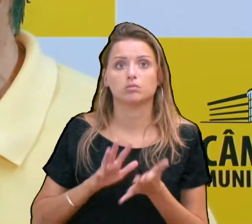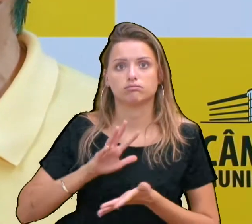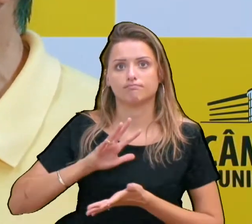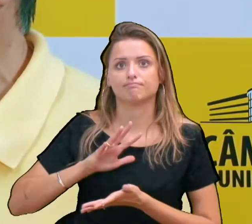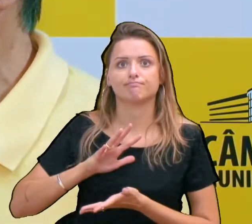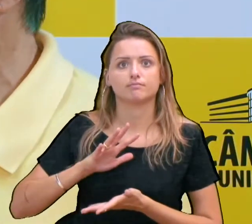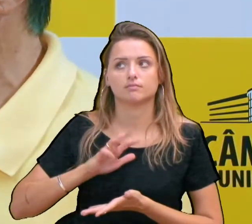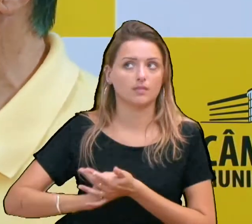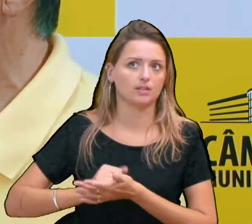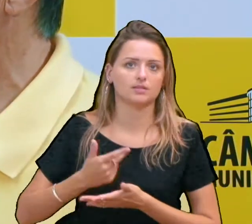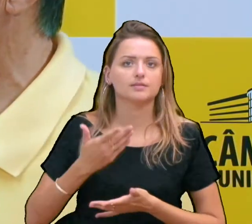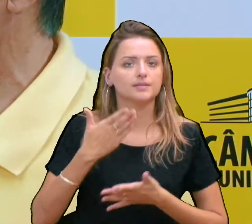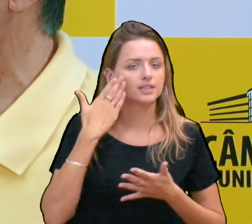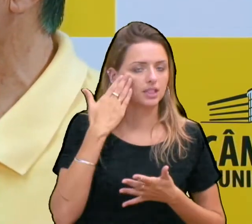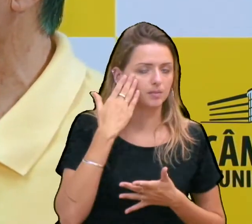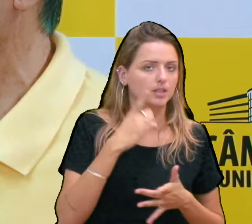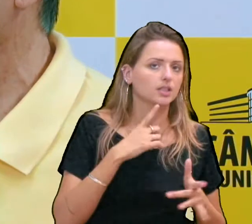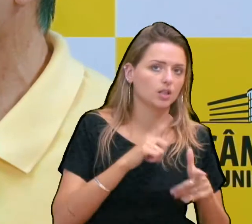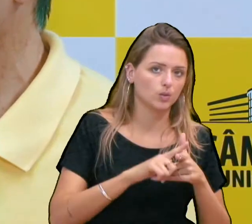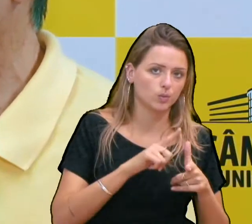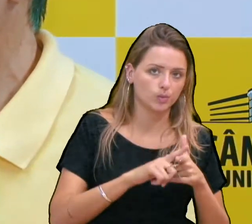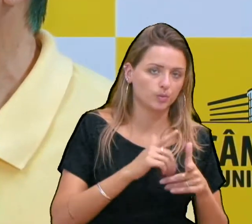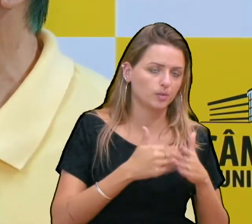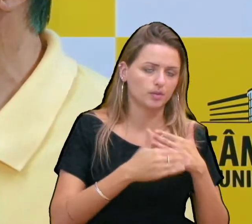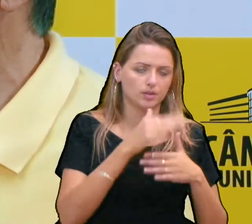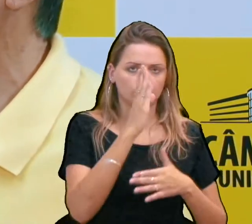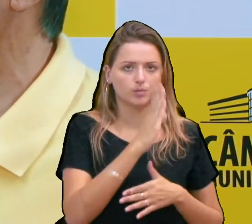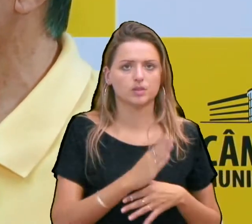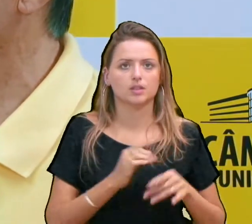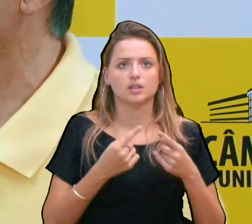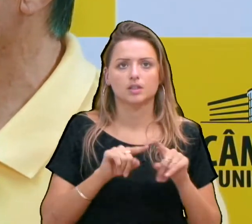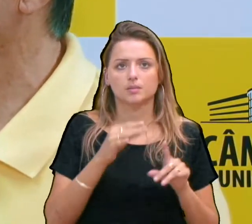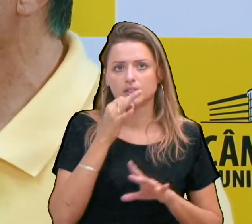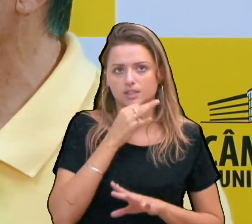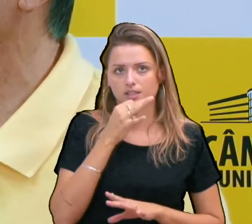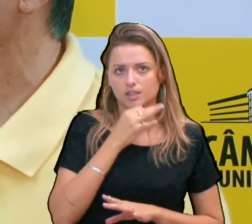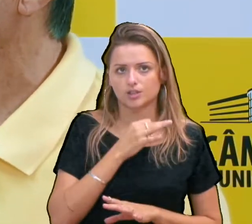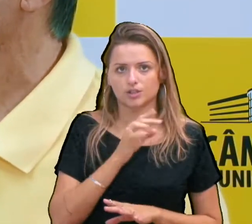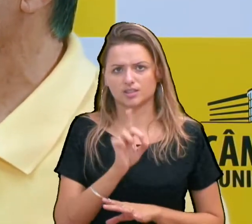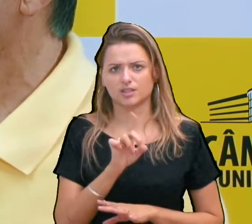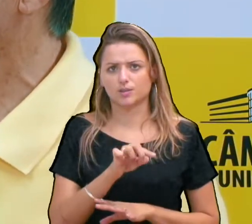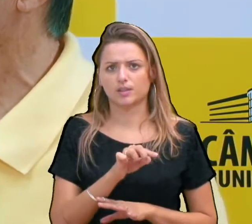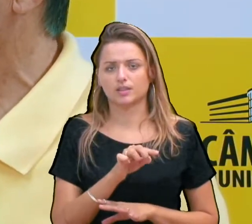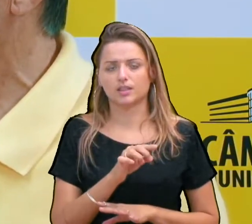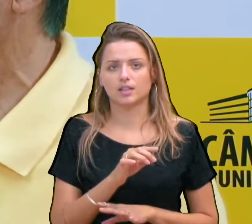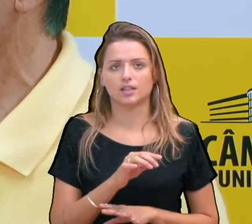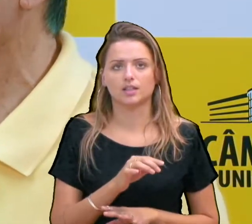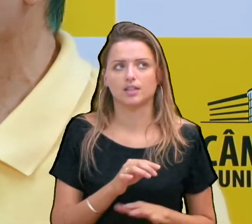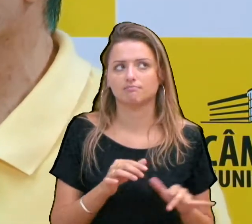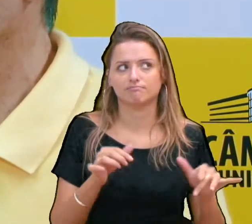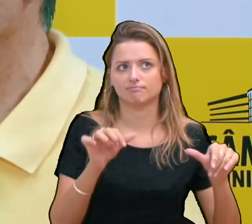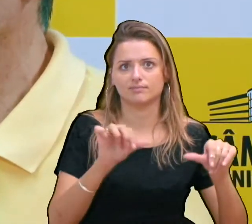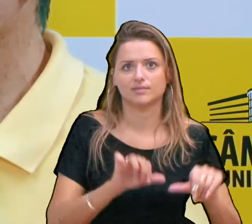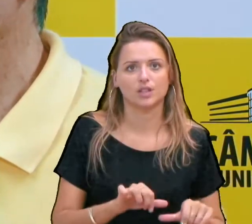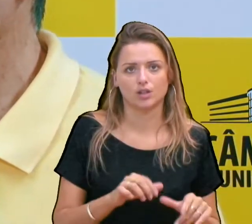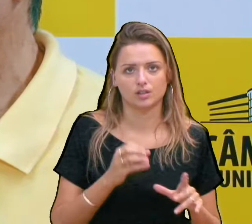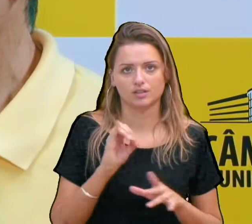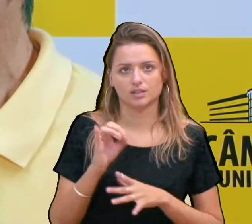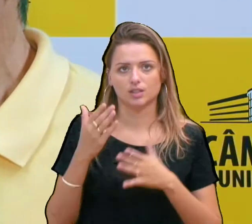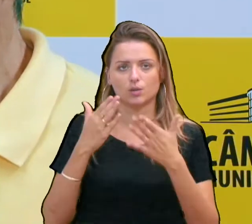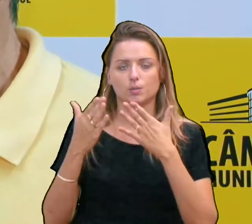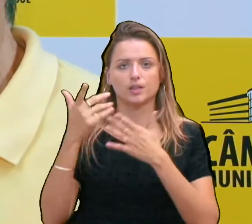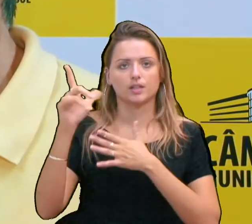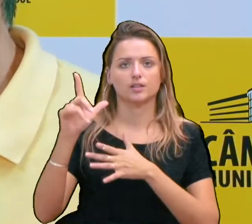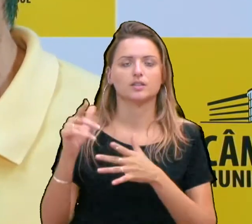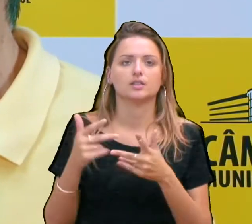a gente saiba que é um problema a nível nacional, mas Caxias não está tão para baixo em relação aos outros pontos.